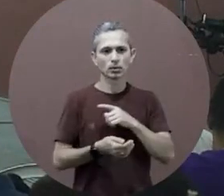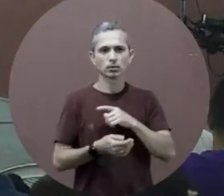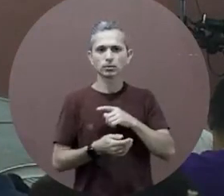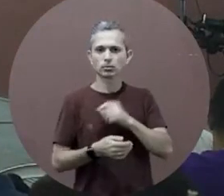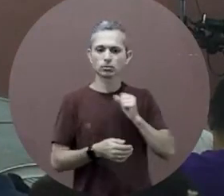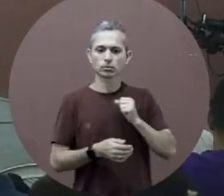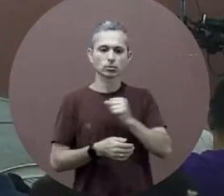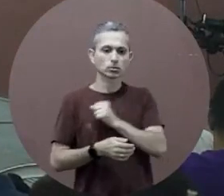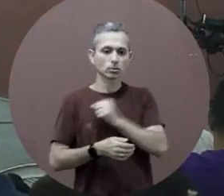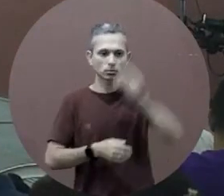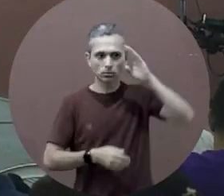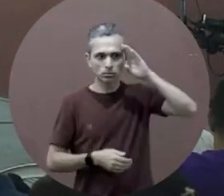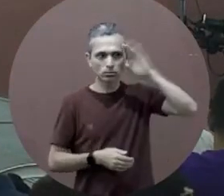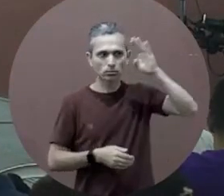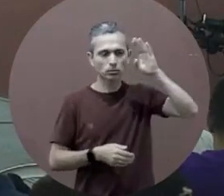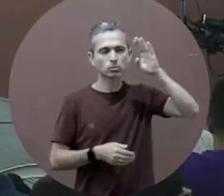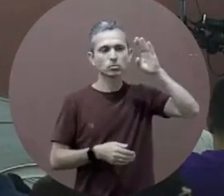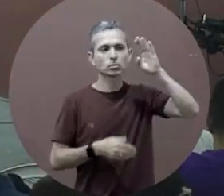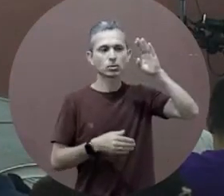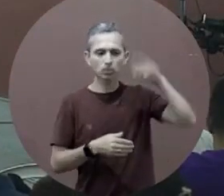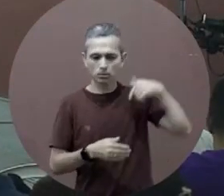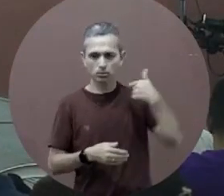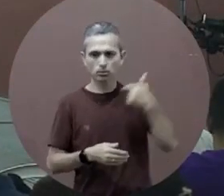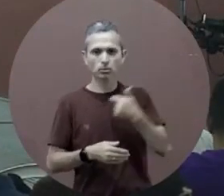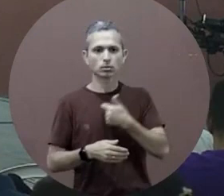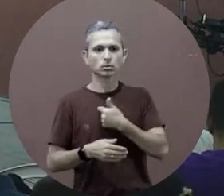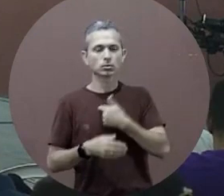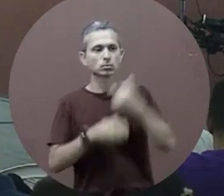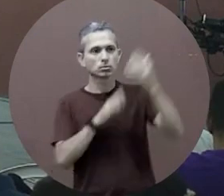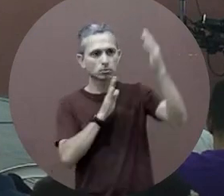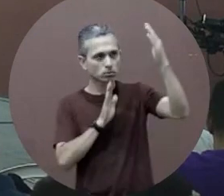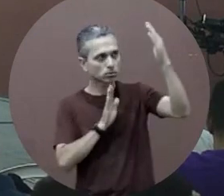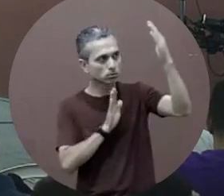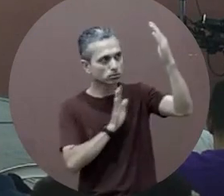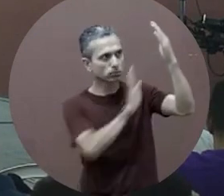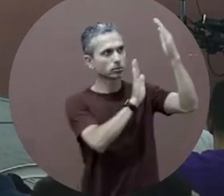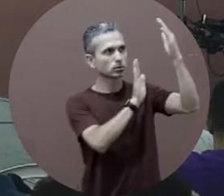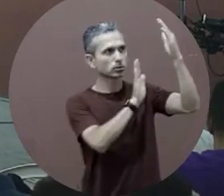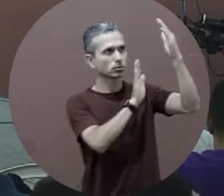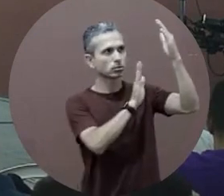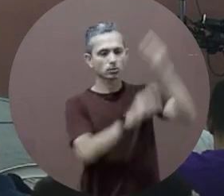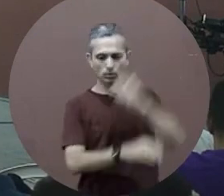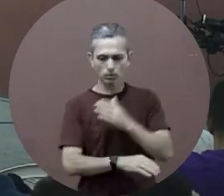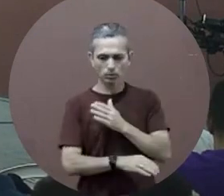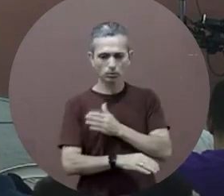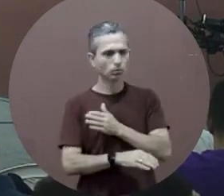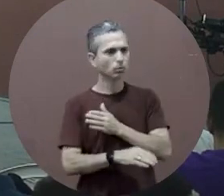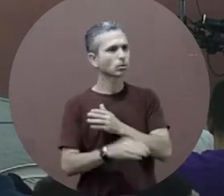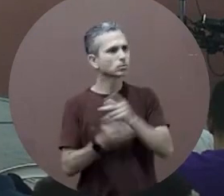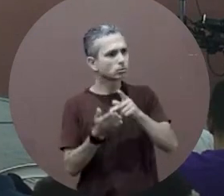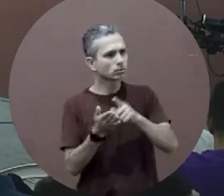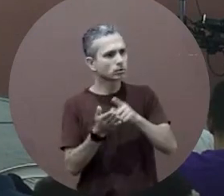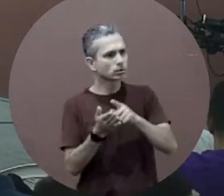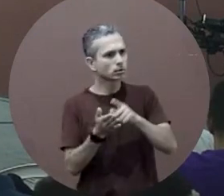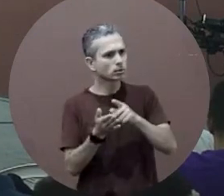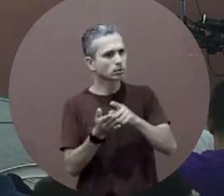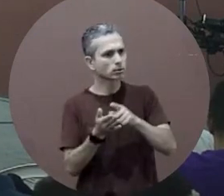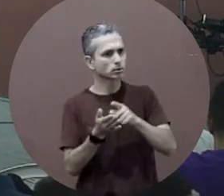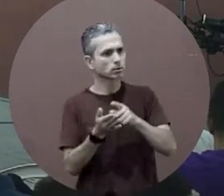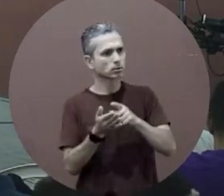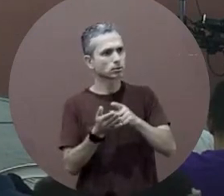casa de Deus, aproximemo-nos com um coração sincero, em plena certeza de